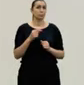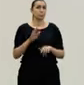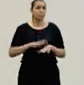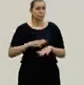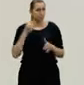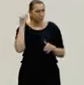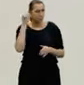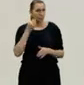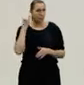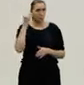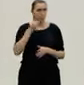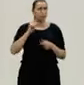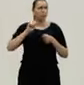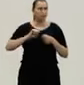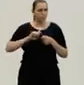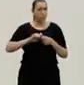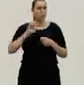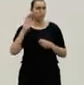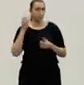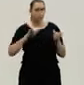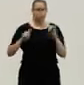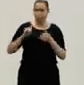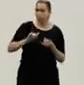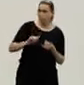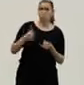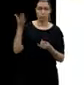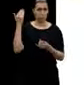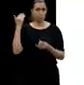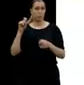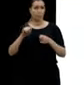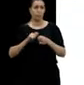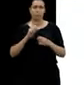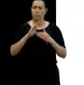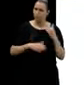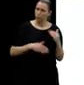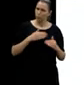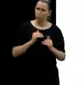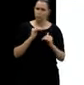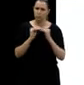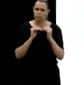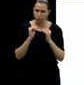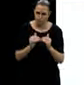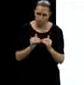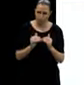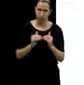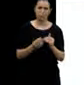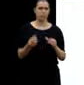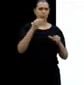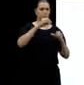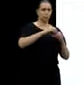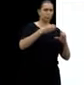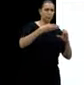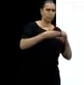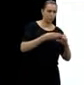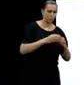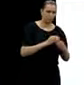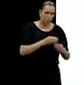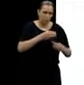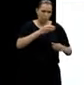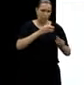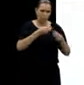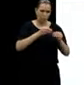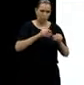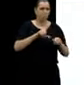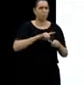muitos experimentos que a gente realizou. E, então, a gente faz todo esse processo de colocar essas células nessa